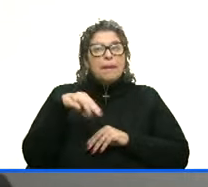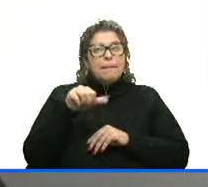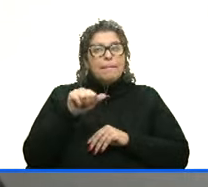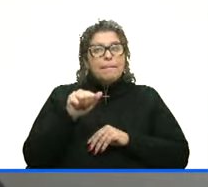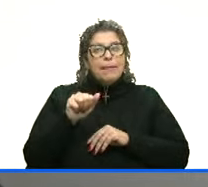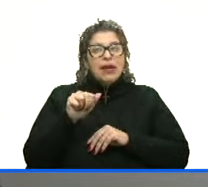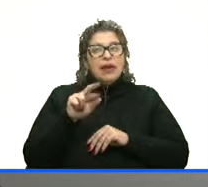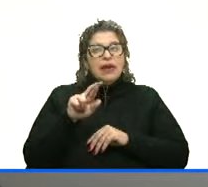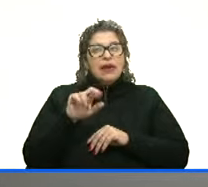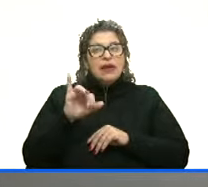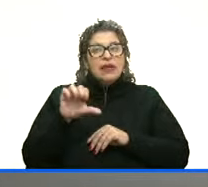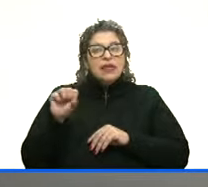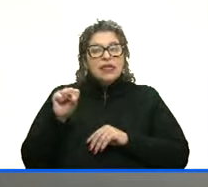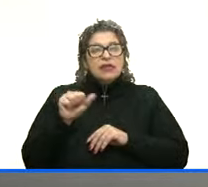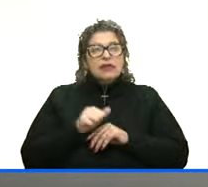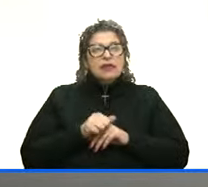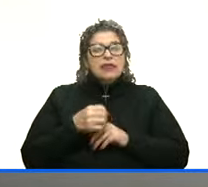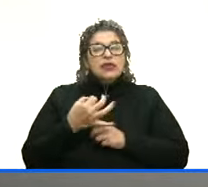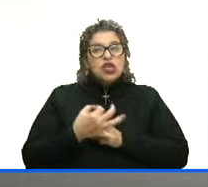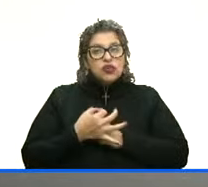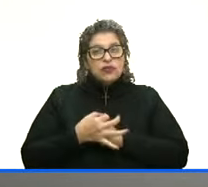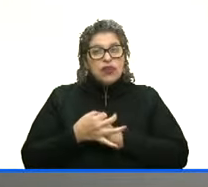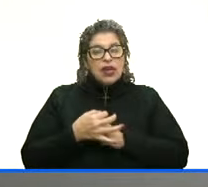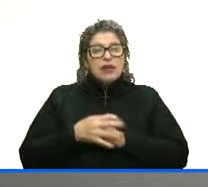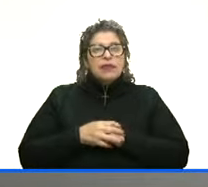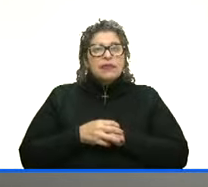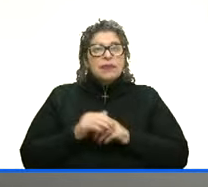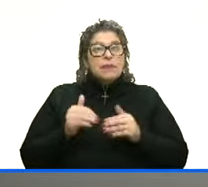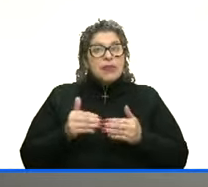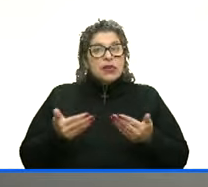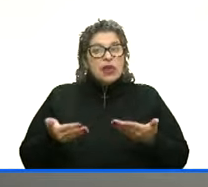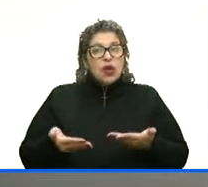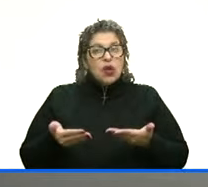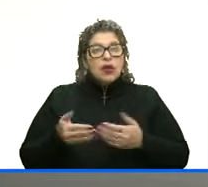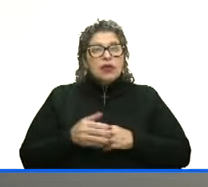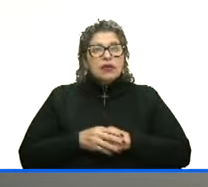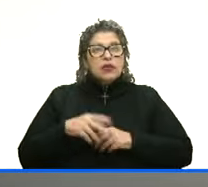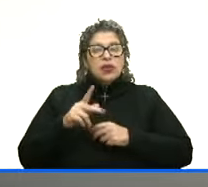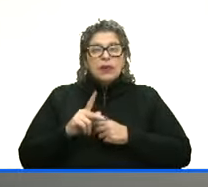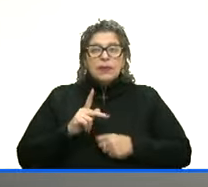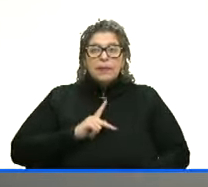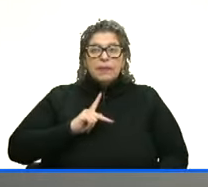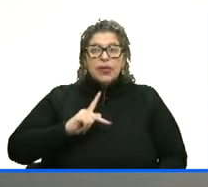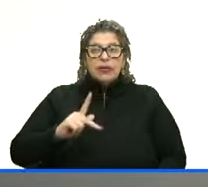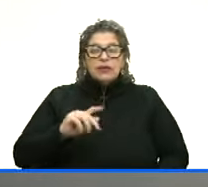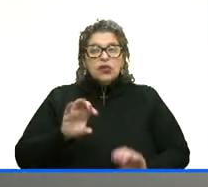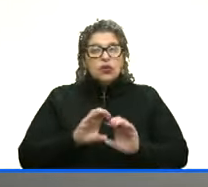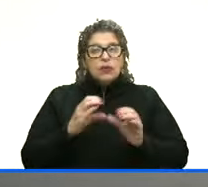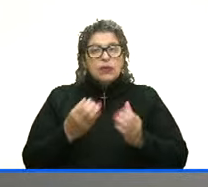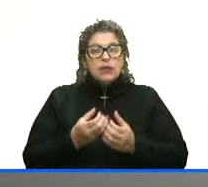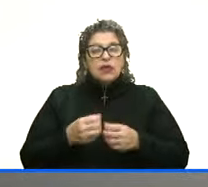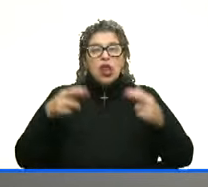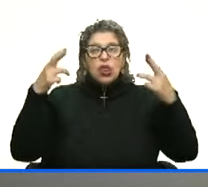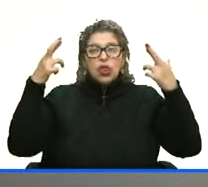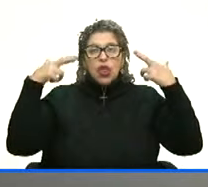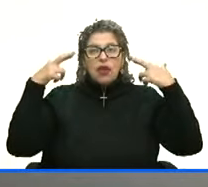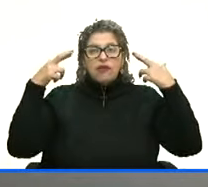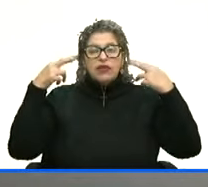Marisa, sou de profissão advogada, mas neste momento aqui, presidente da Associação Comunitária Nova Santa